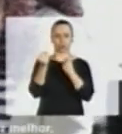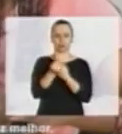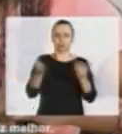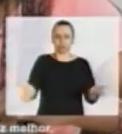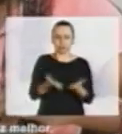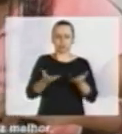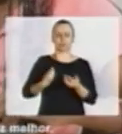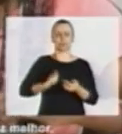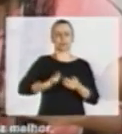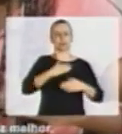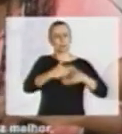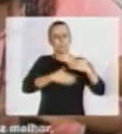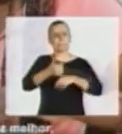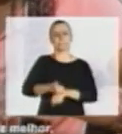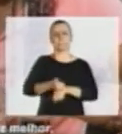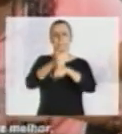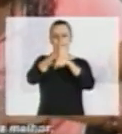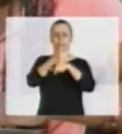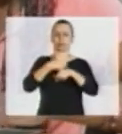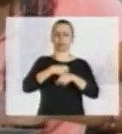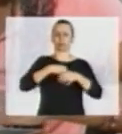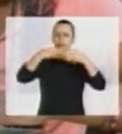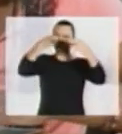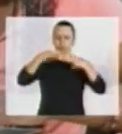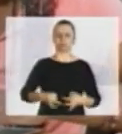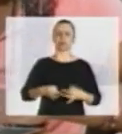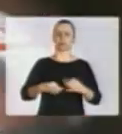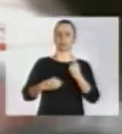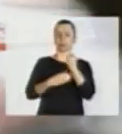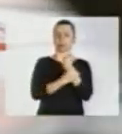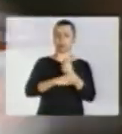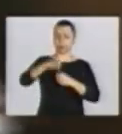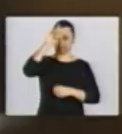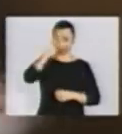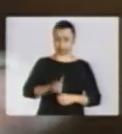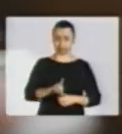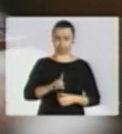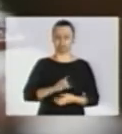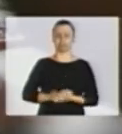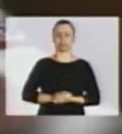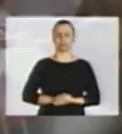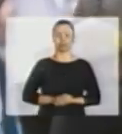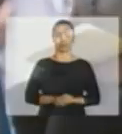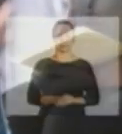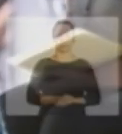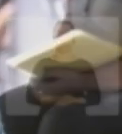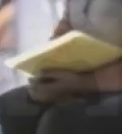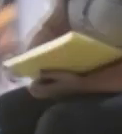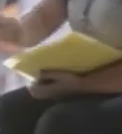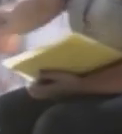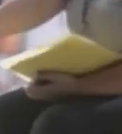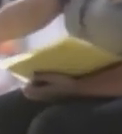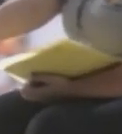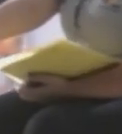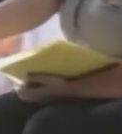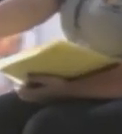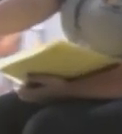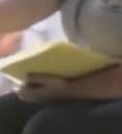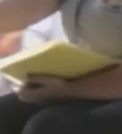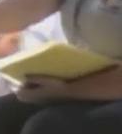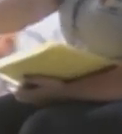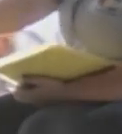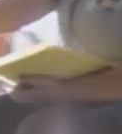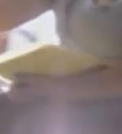condições para uma vida cada vez melhor com dignidade e garantia de direitos menina com